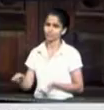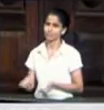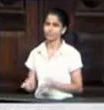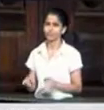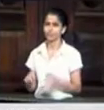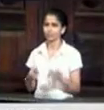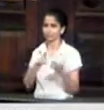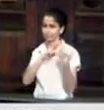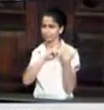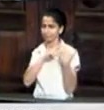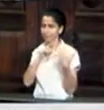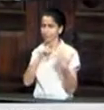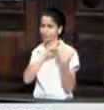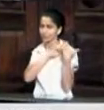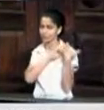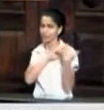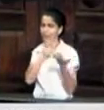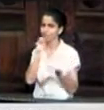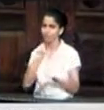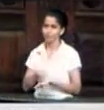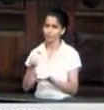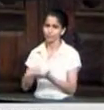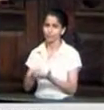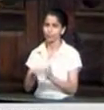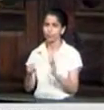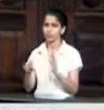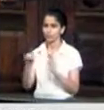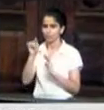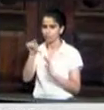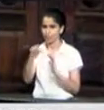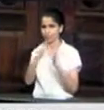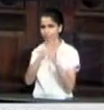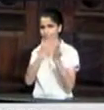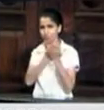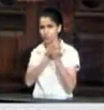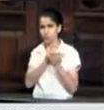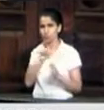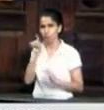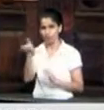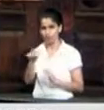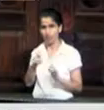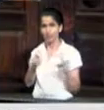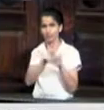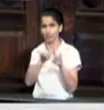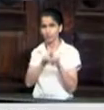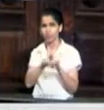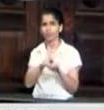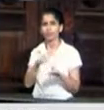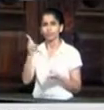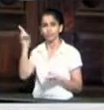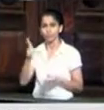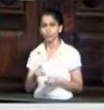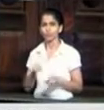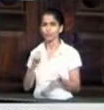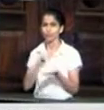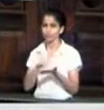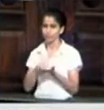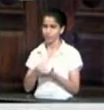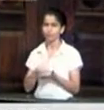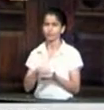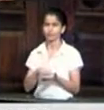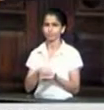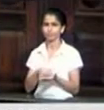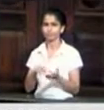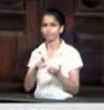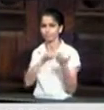irresponsabilidade não só deste colégio federal, não só deste reitor, ou de quem também defende tal ideologia. Portanto, presidente,